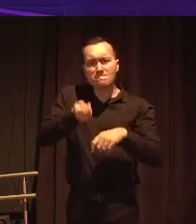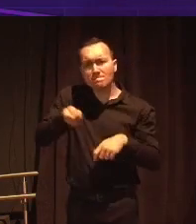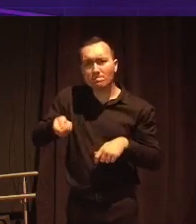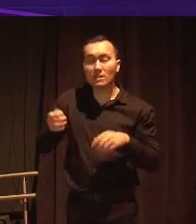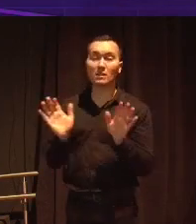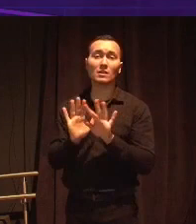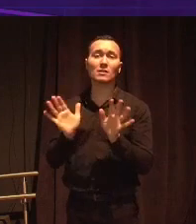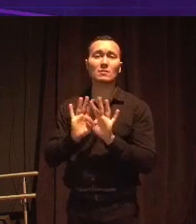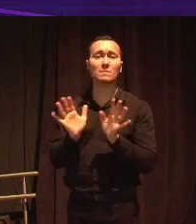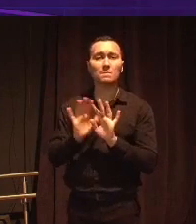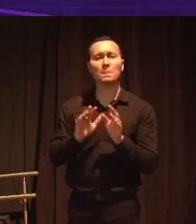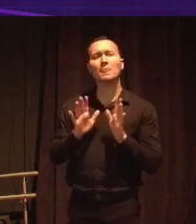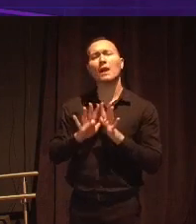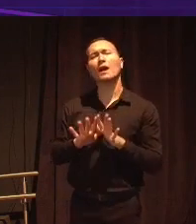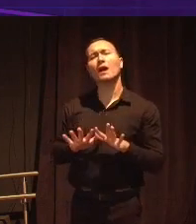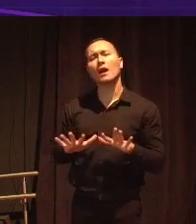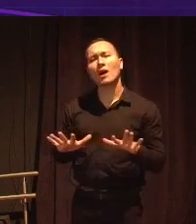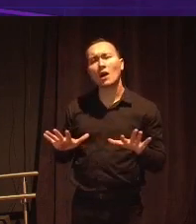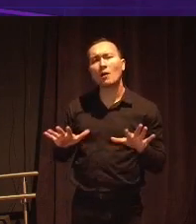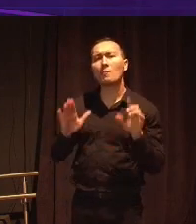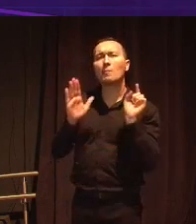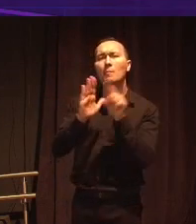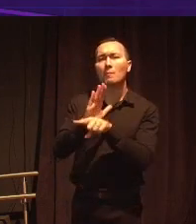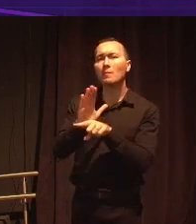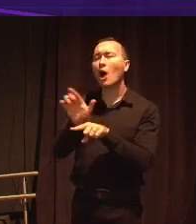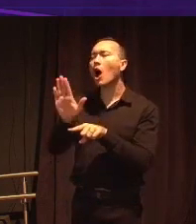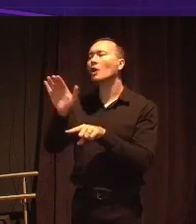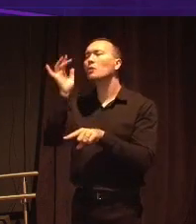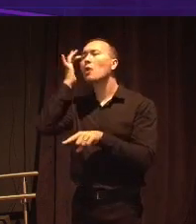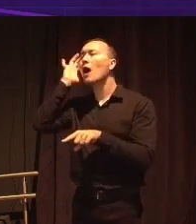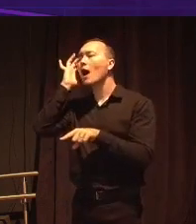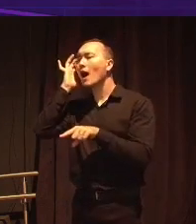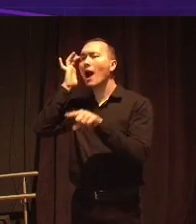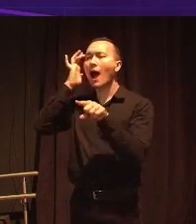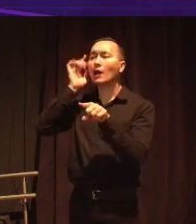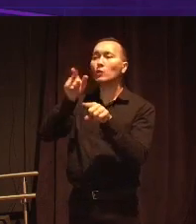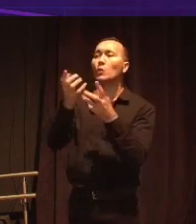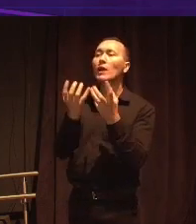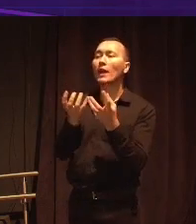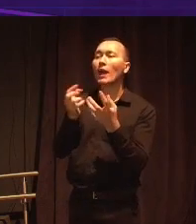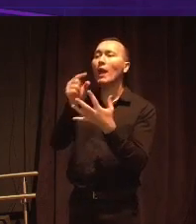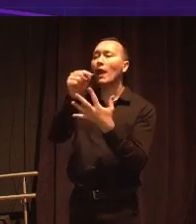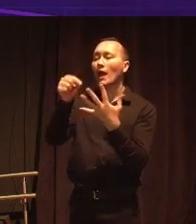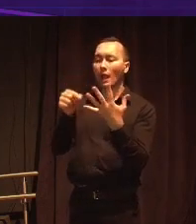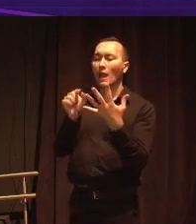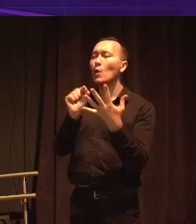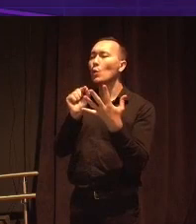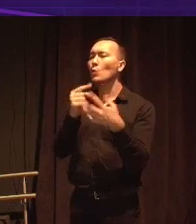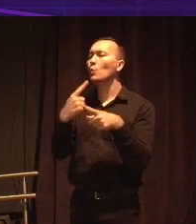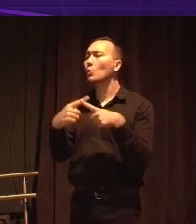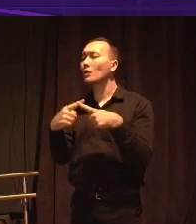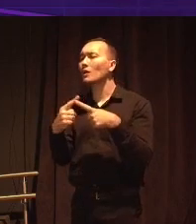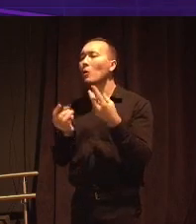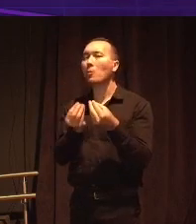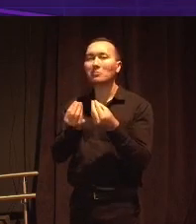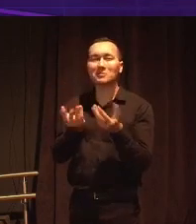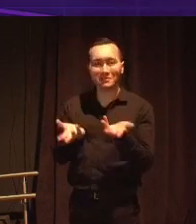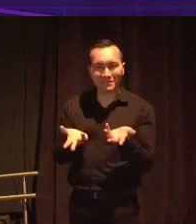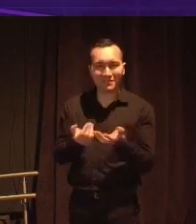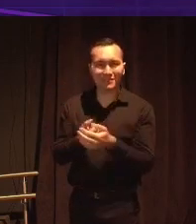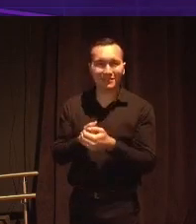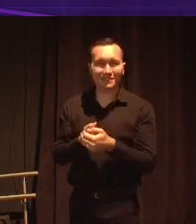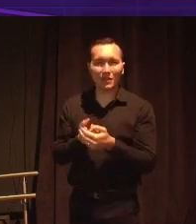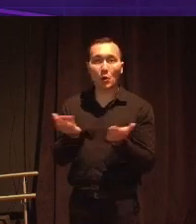pergunta para a gente chegar numa solução melhor, né? Então, acho que a gente está vivendo essa era da